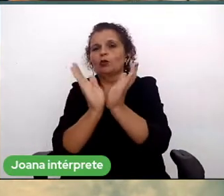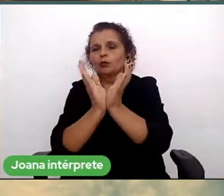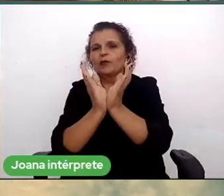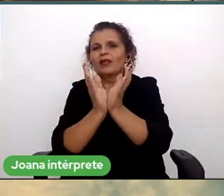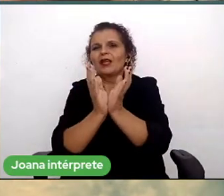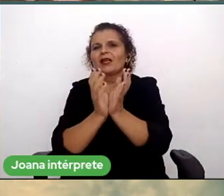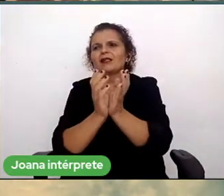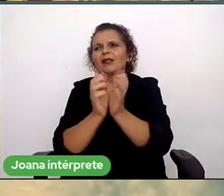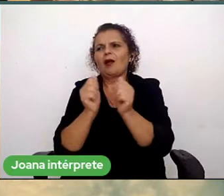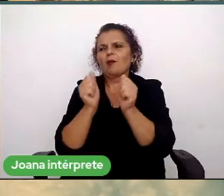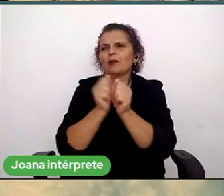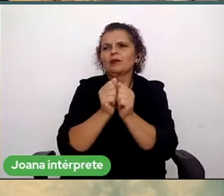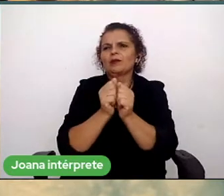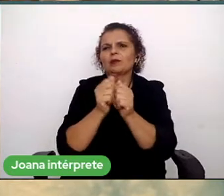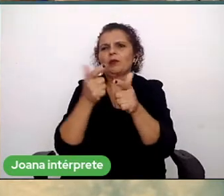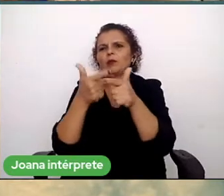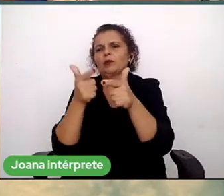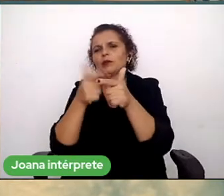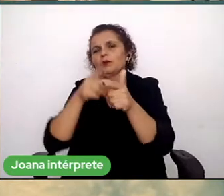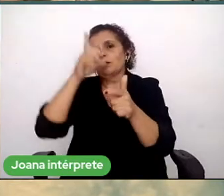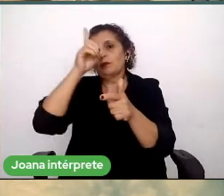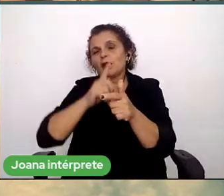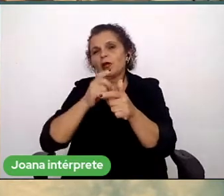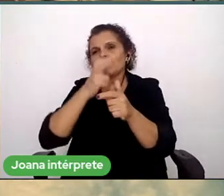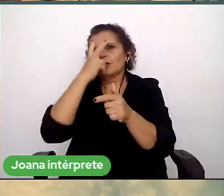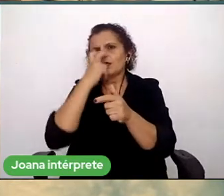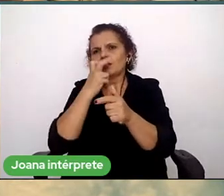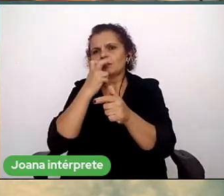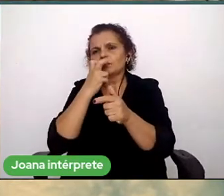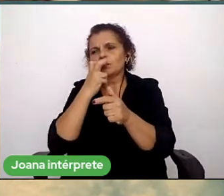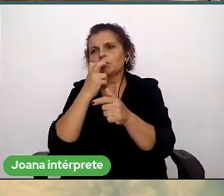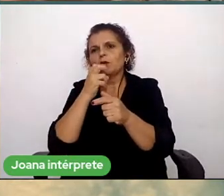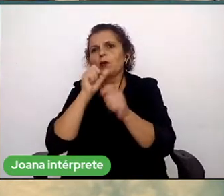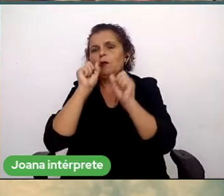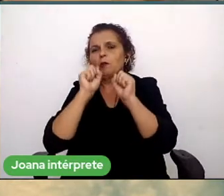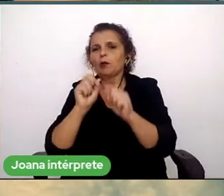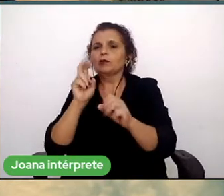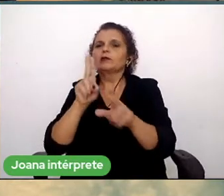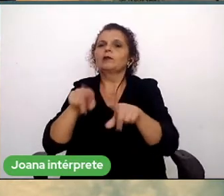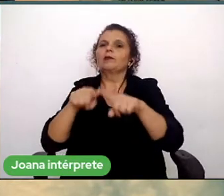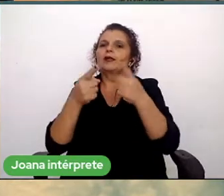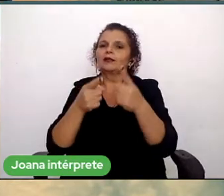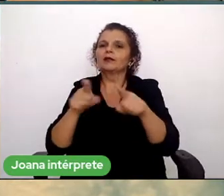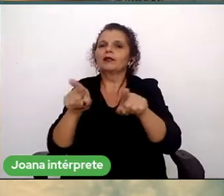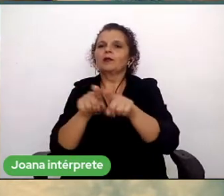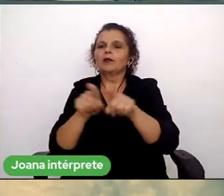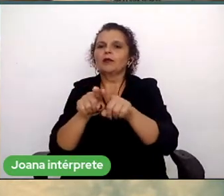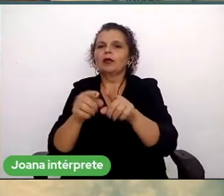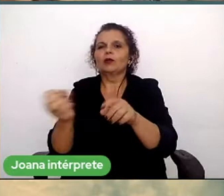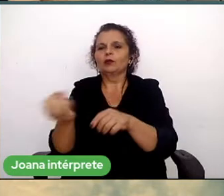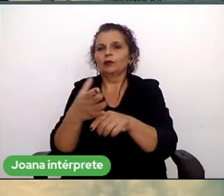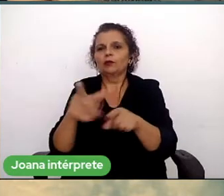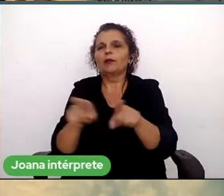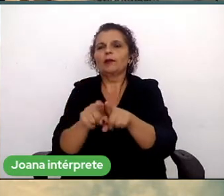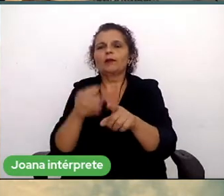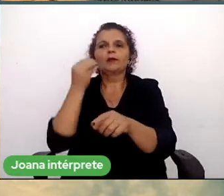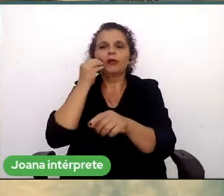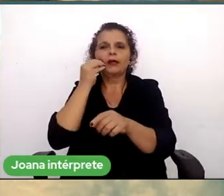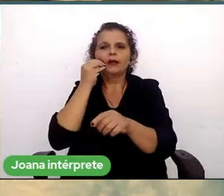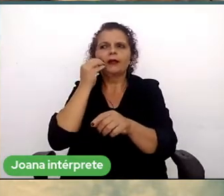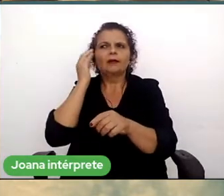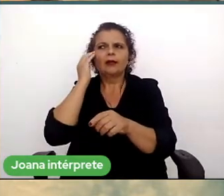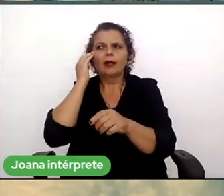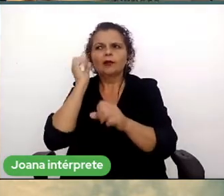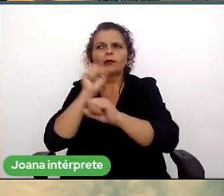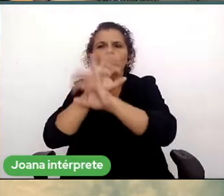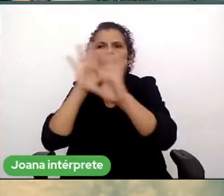uma pessoa no meu time aqui Tem algum tipo de deficiência visual vou usar essas ferramentas de gestão visual Mas eu também vou criar abordagens alternativas para que a pessoa entenda o que tá acontecendo